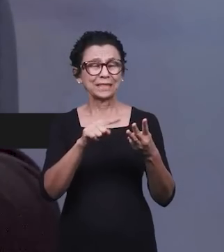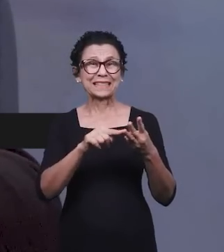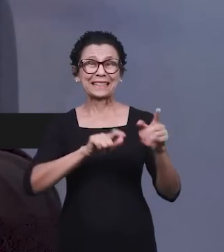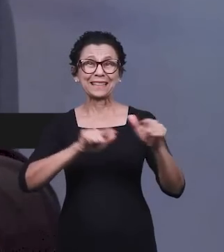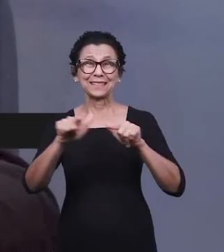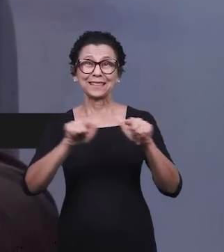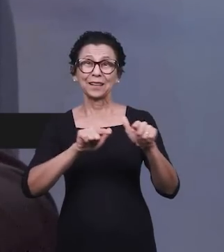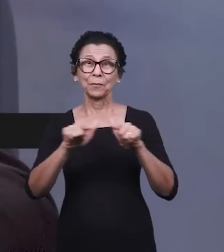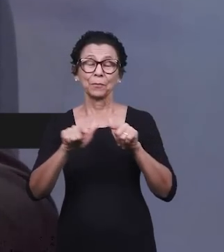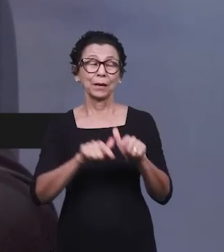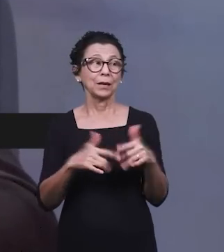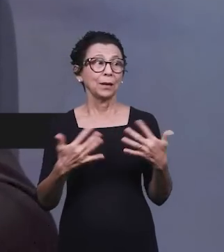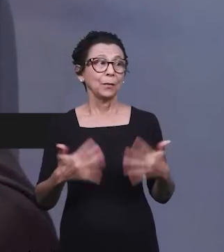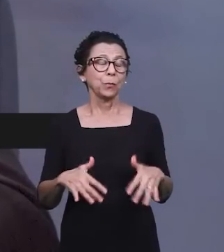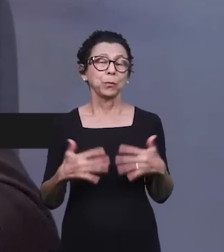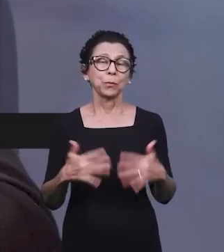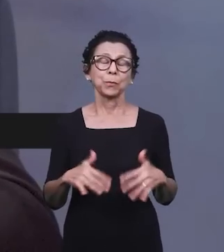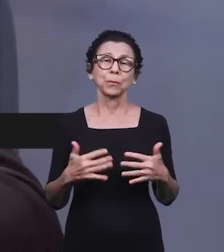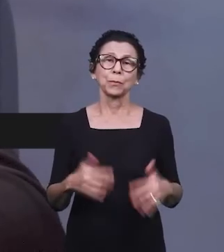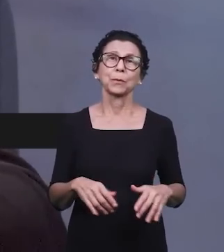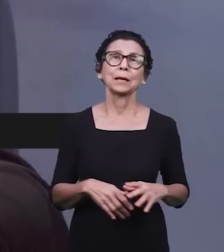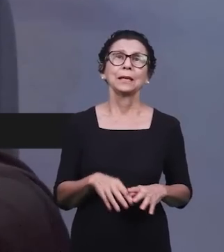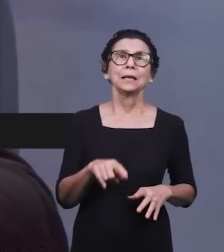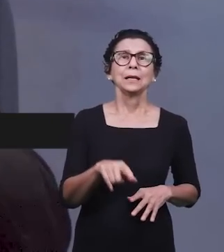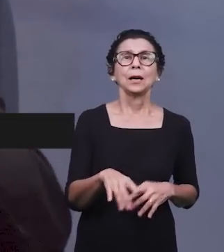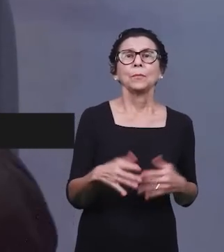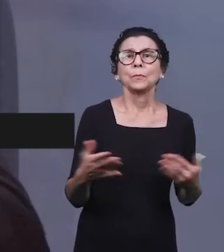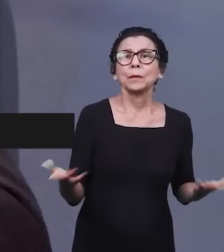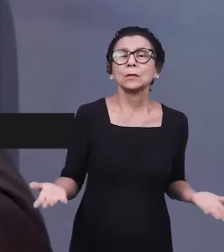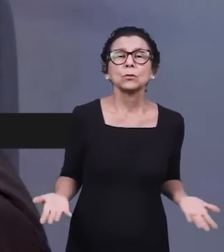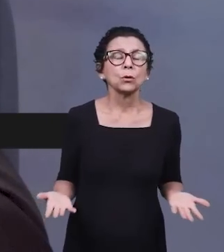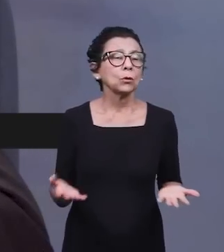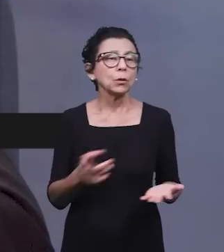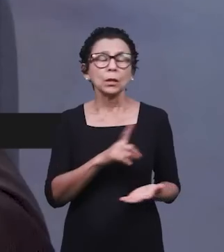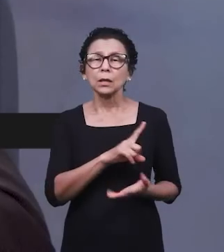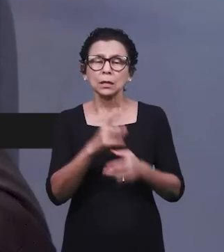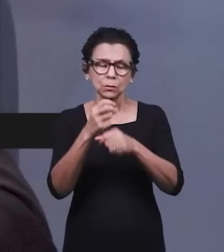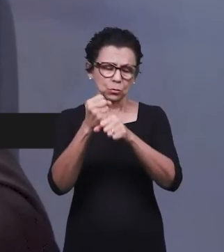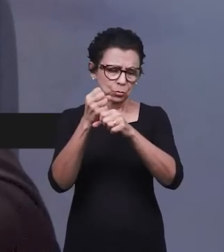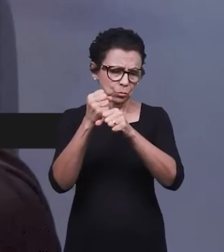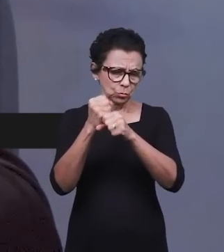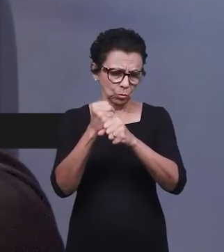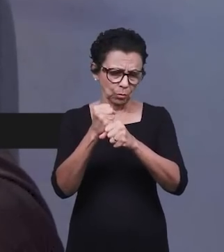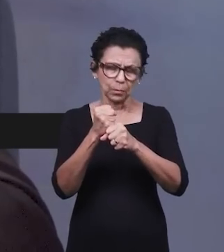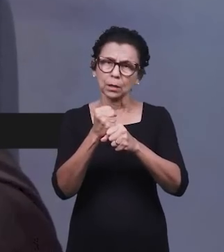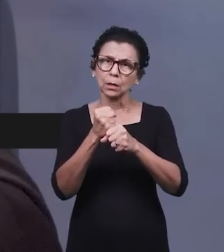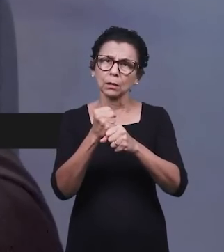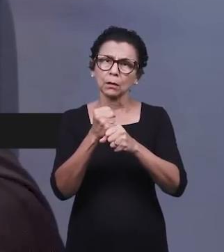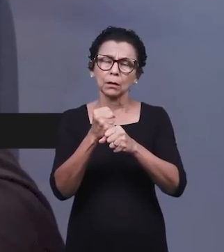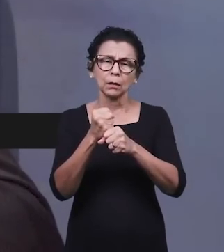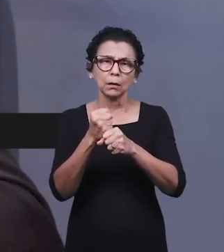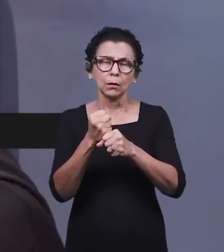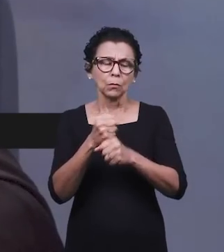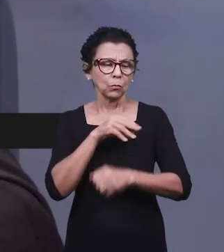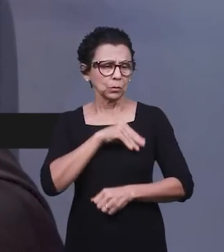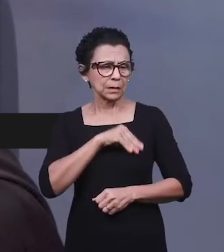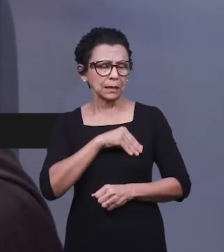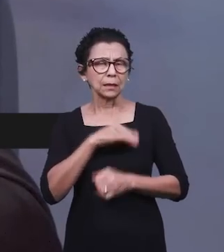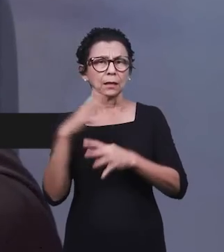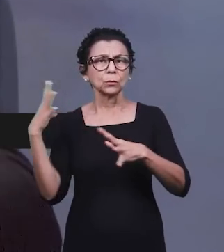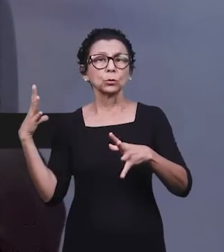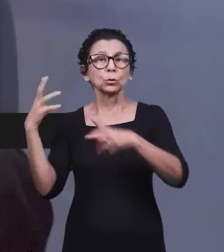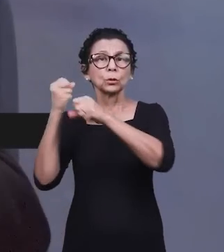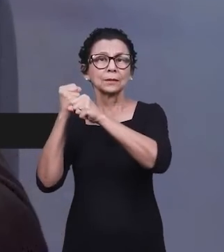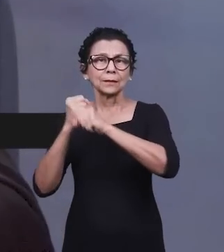tem mais fontes de receita, às vezes essa pessoa sequer para somar o quanto ela ganha. Então a primeira pergunta que você precisa responder